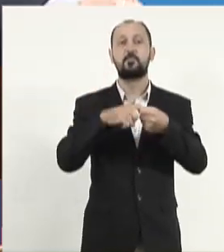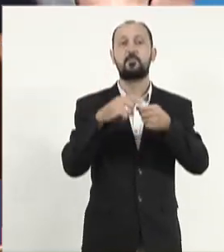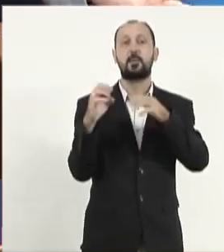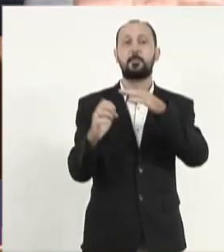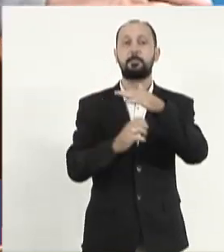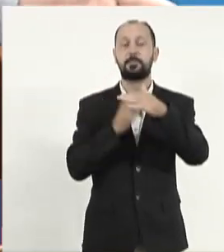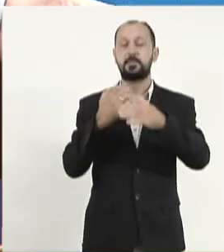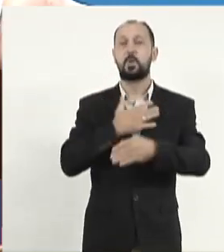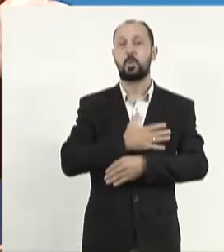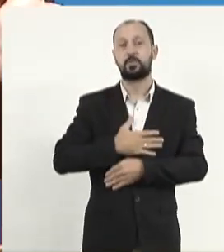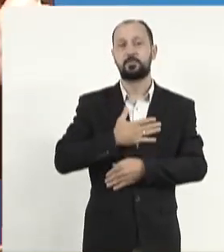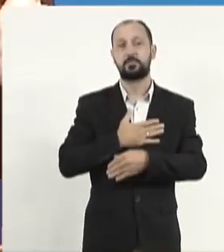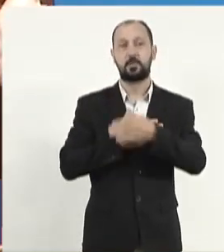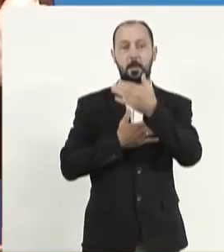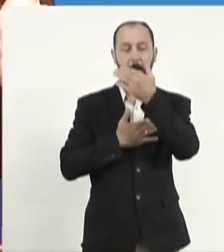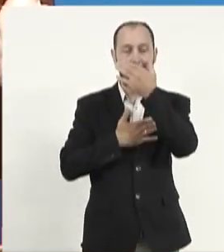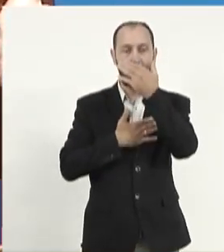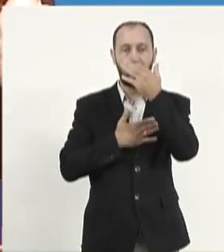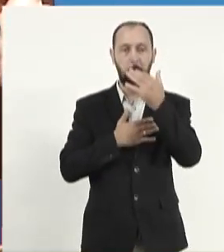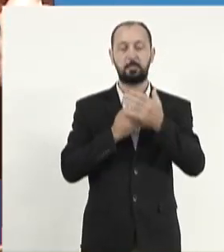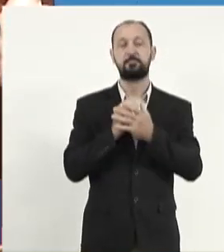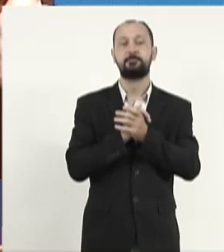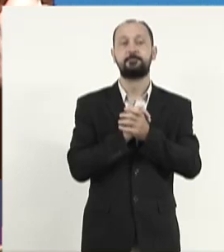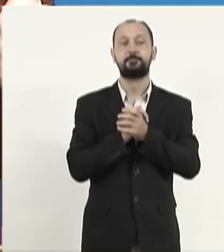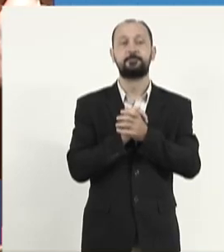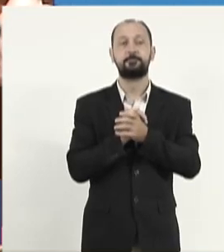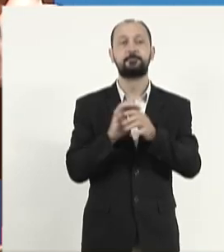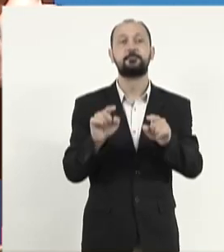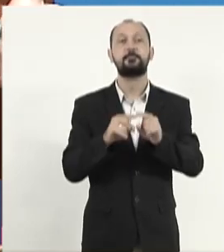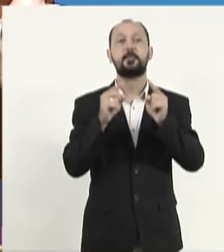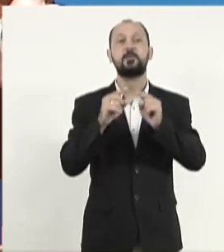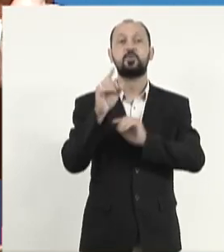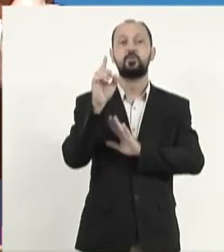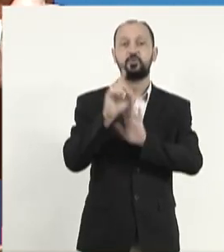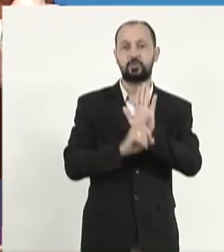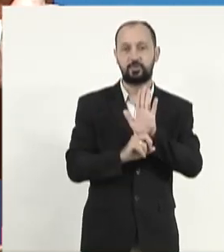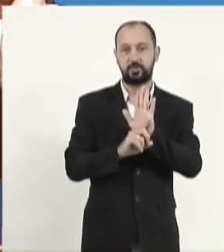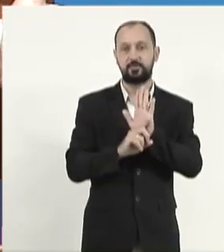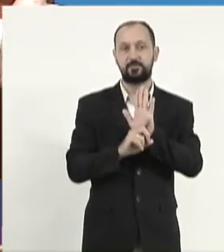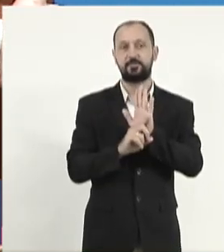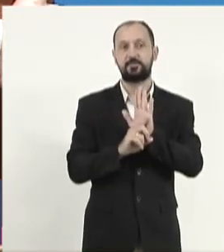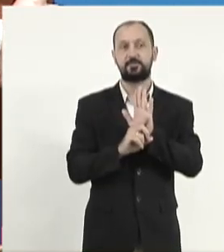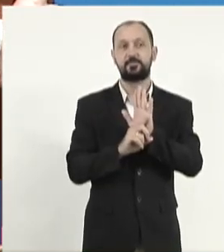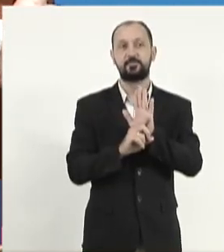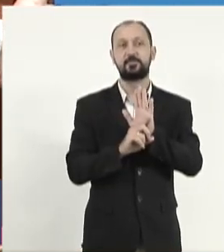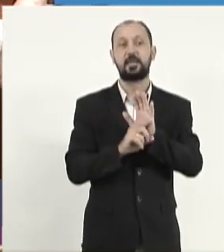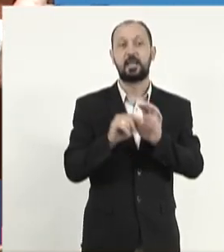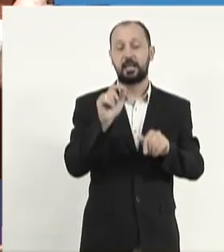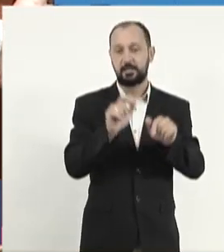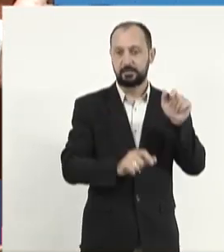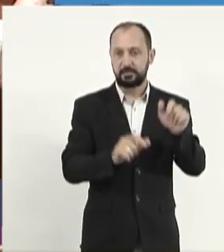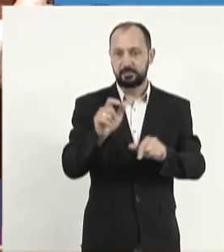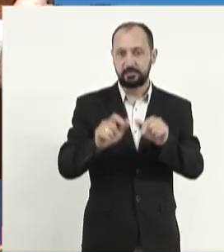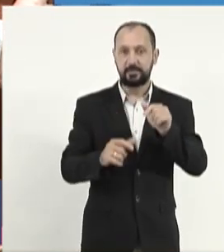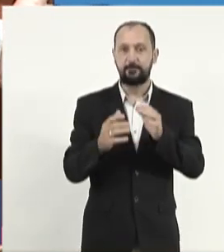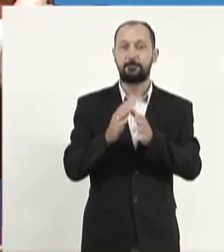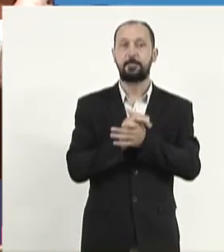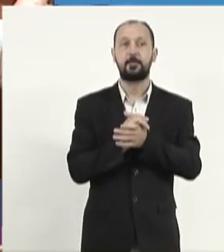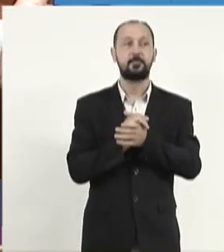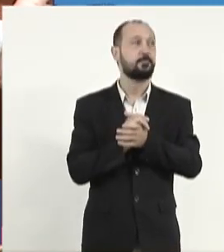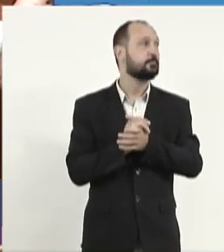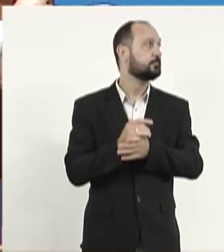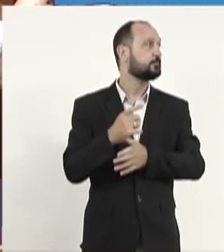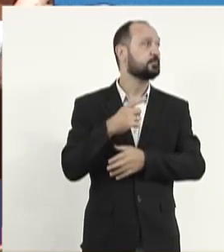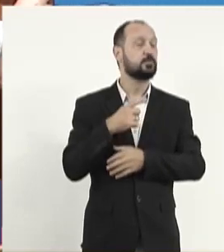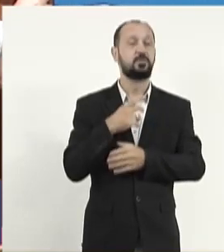empresa gostaria de ter. Mas é um direito daquele cidadão, daquele consumidor, de